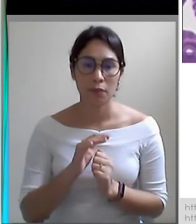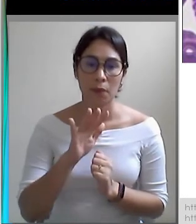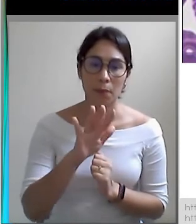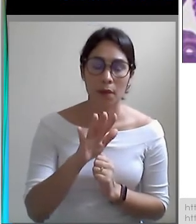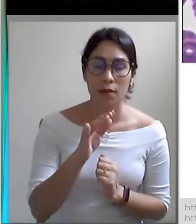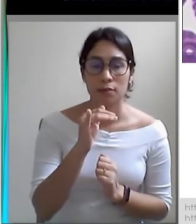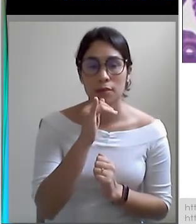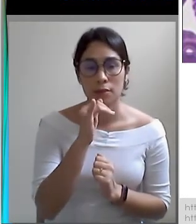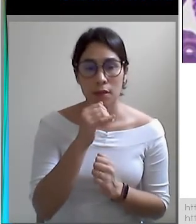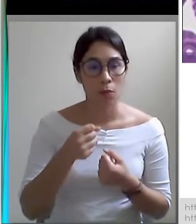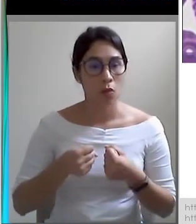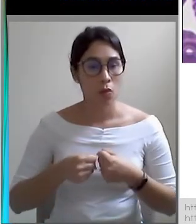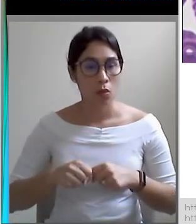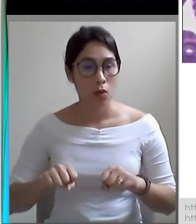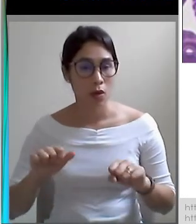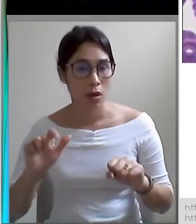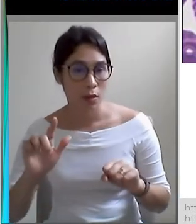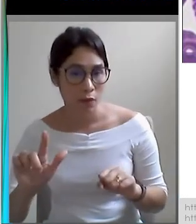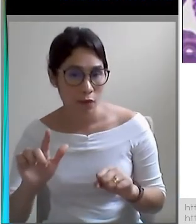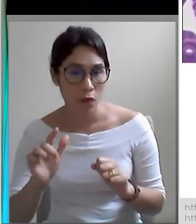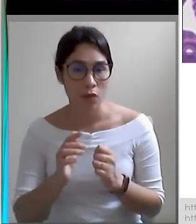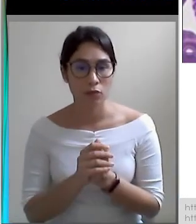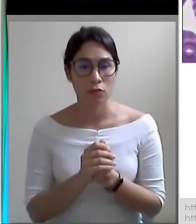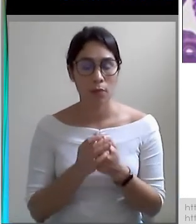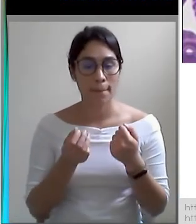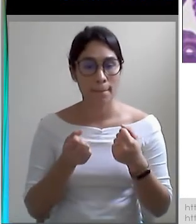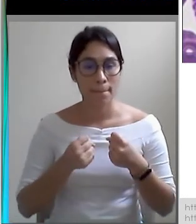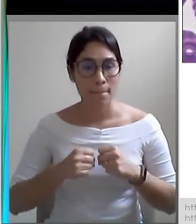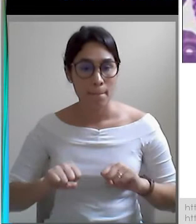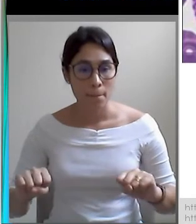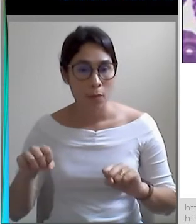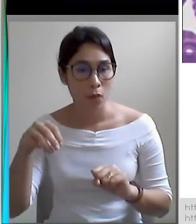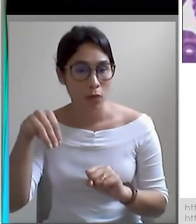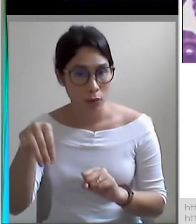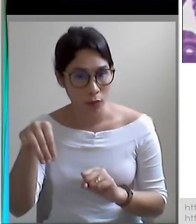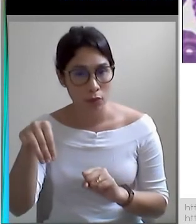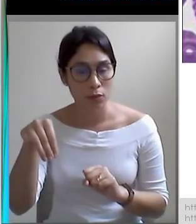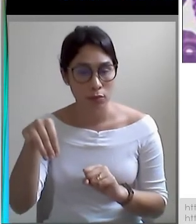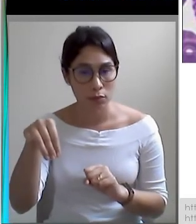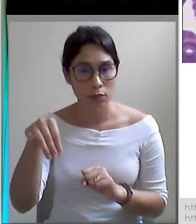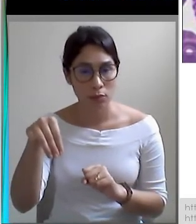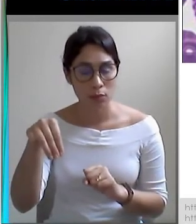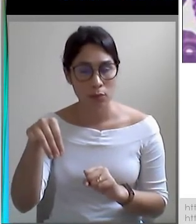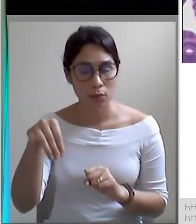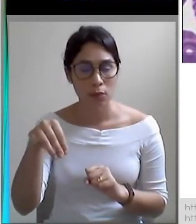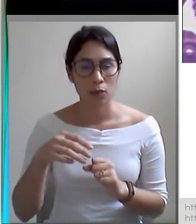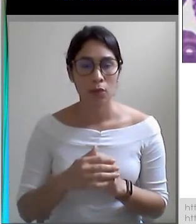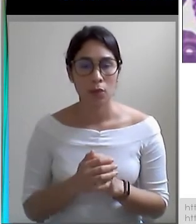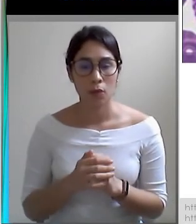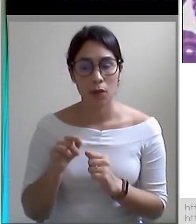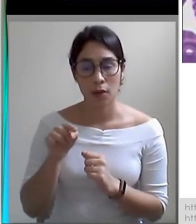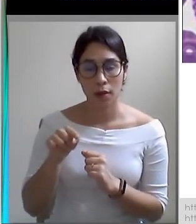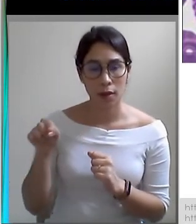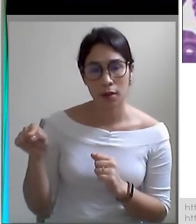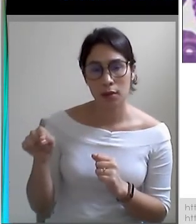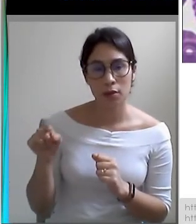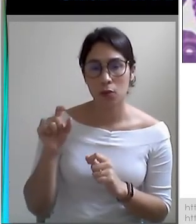enquanto que linfócitos e monócitos são classificados